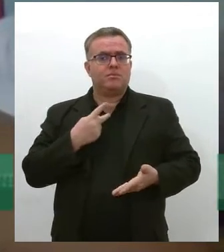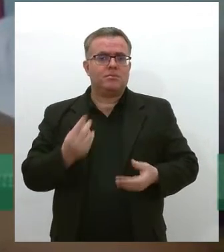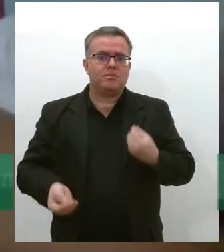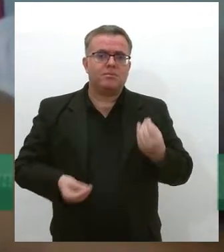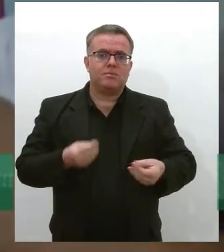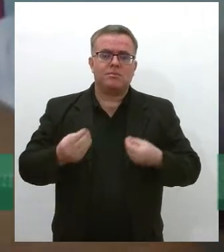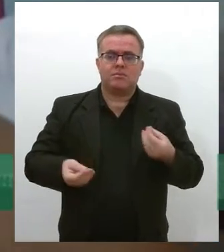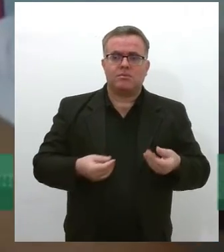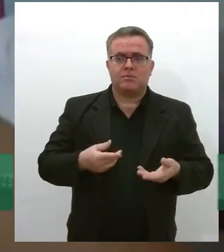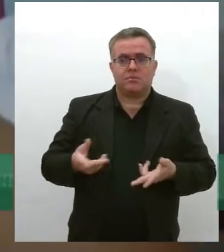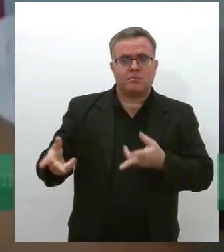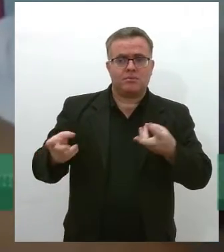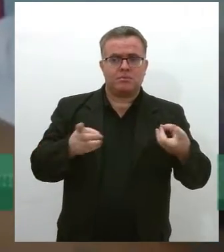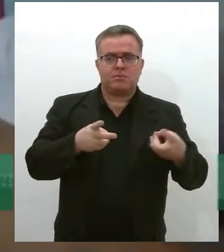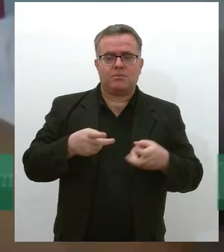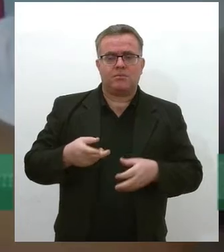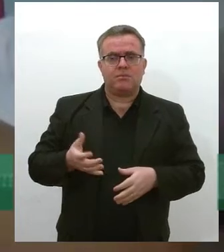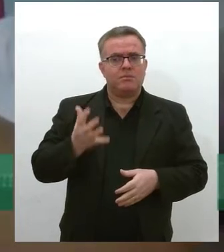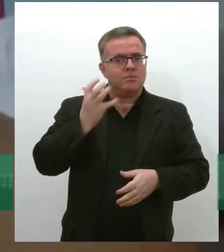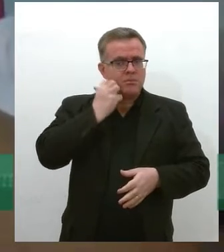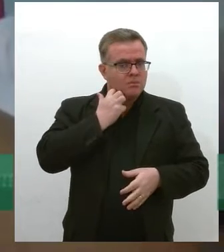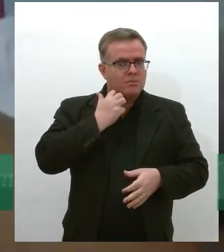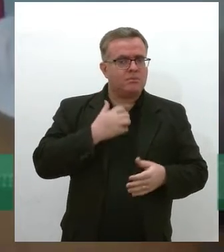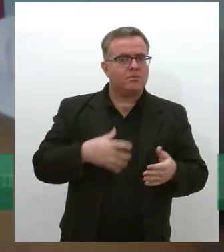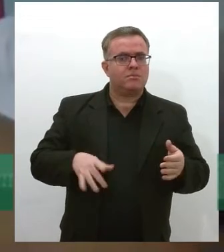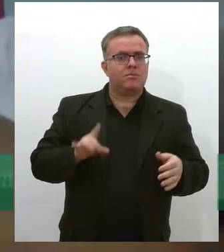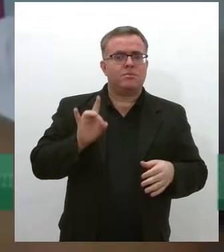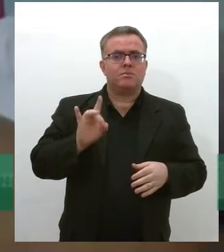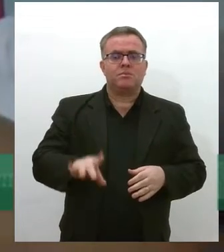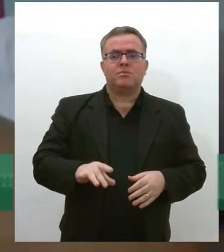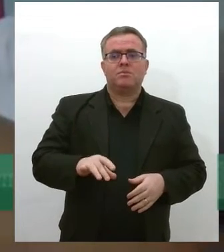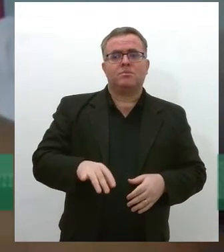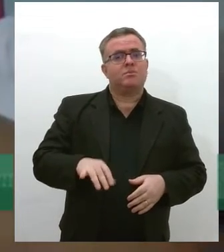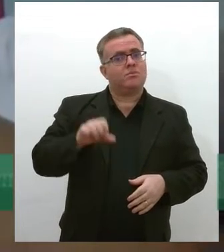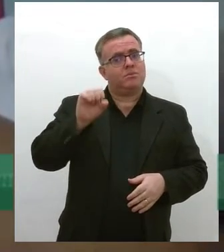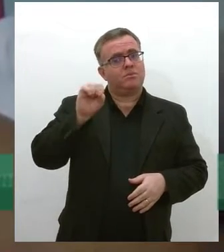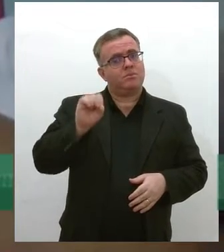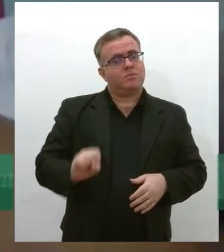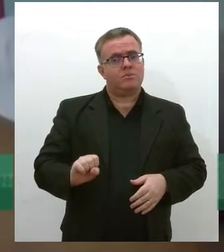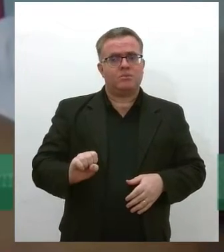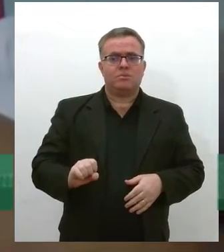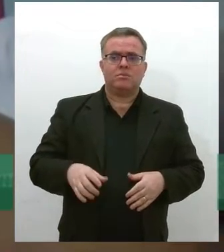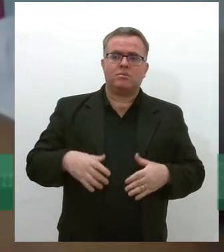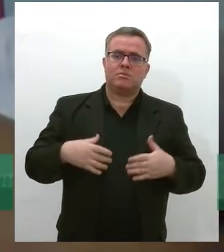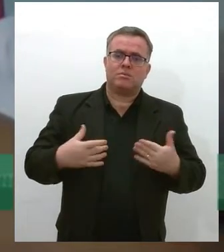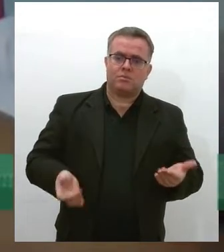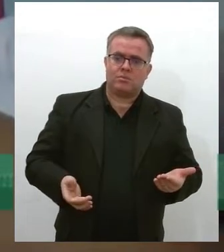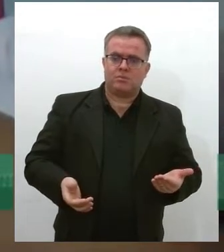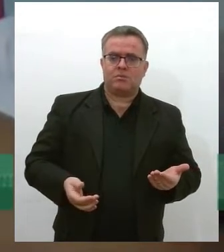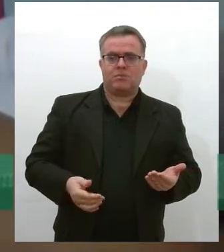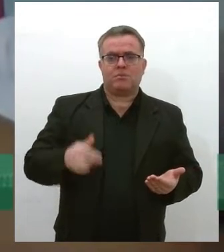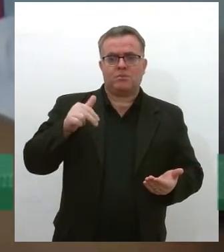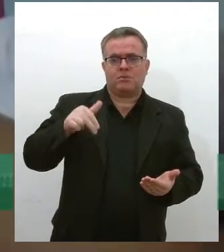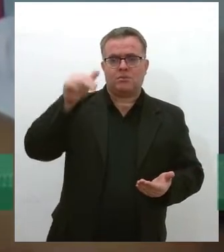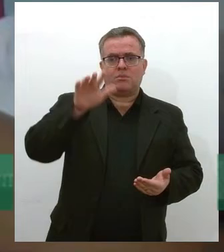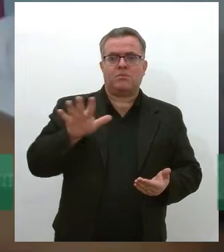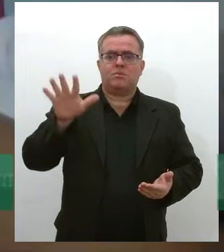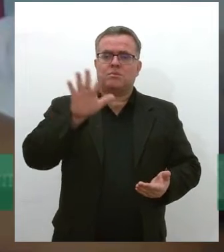lucrativa, praticamente só beneficiou o Centro-Sul. Essas outras regiões do Norte, elas ficavam